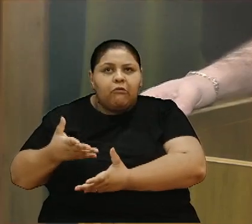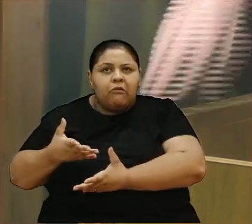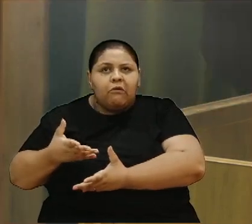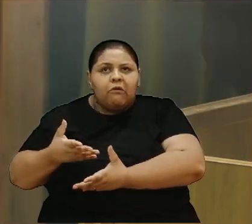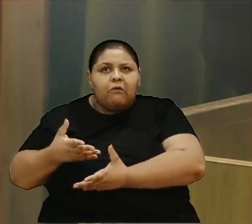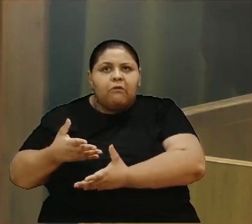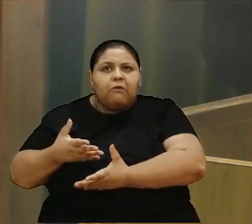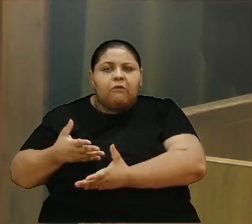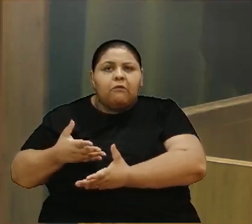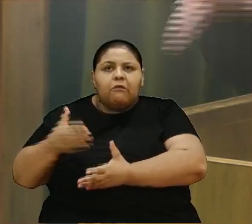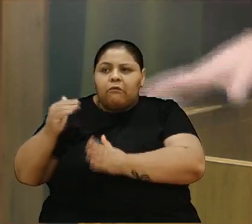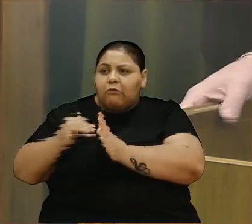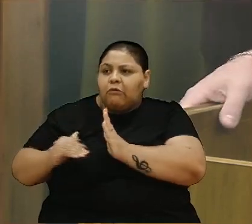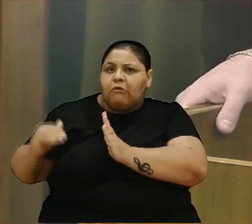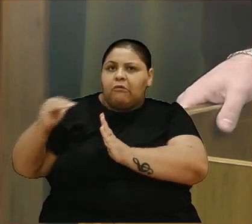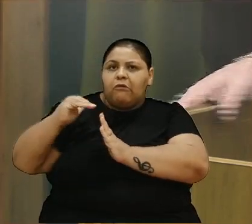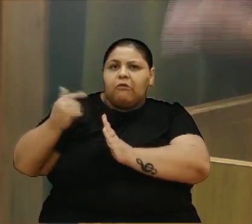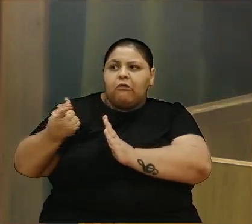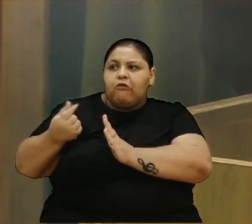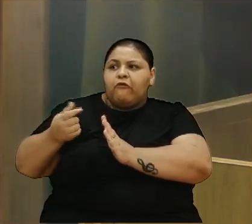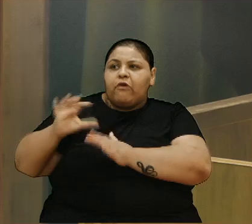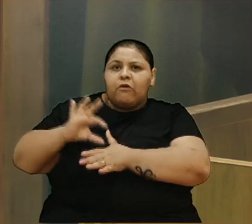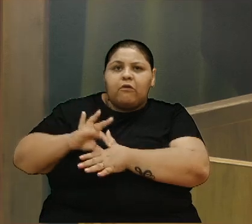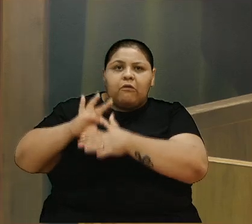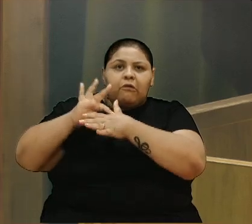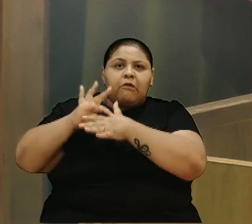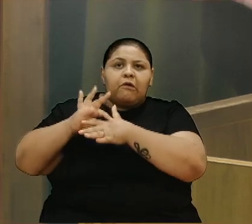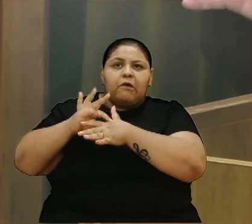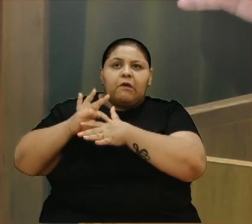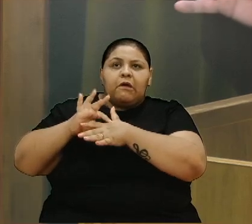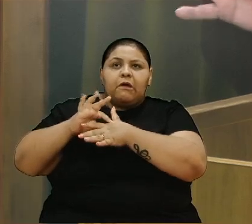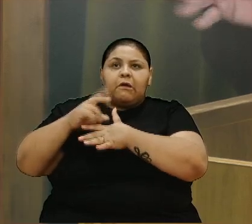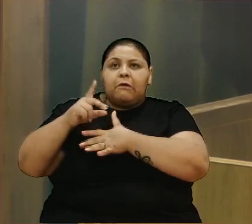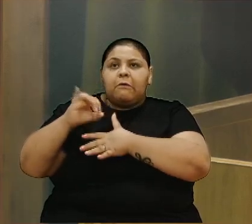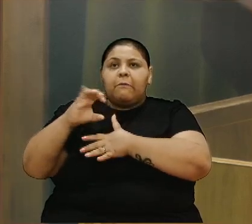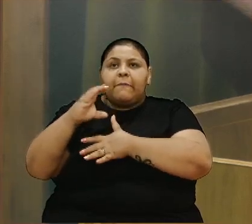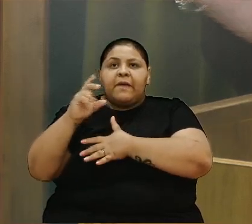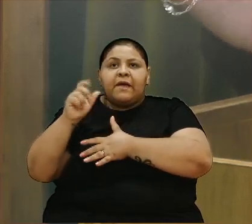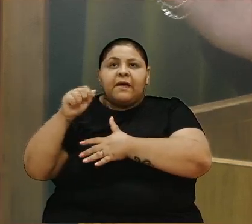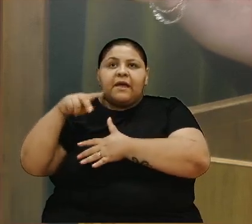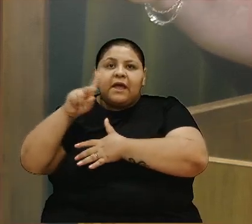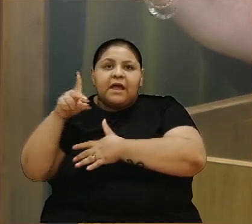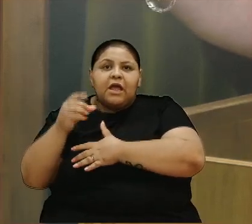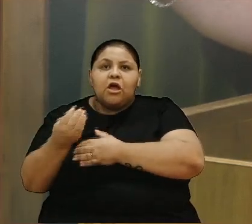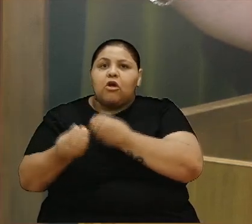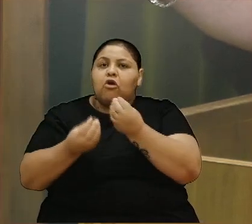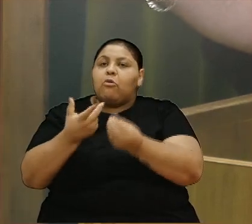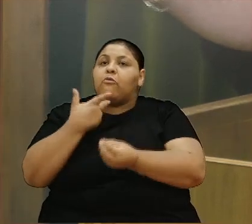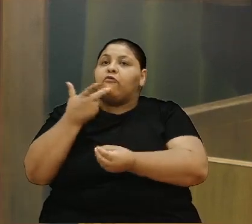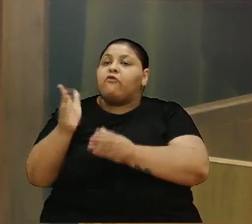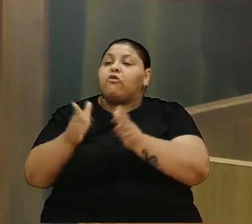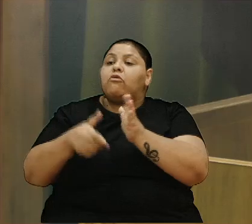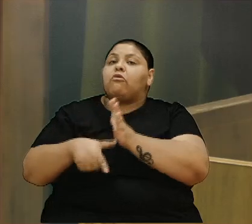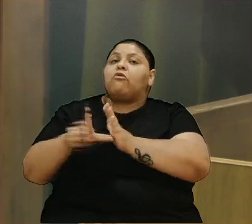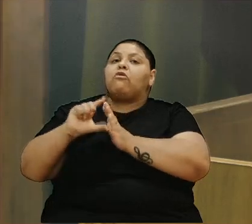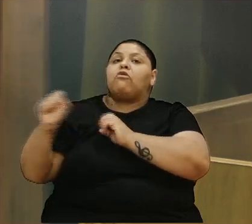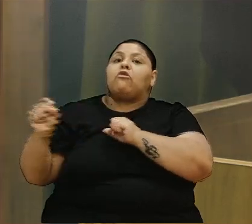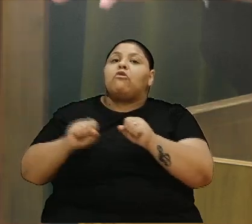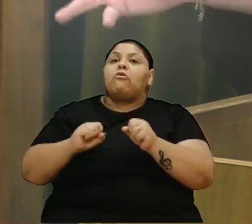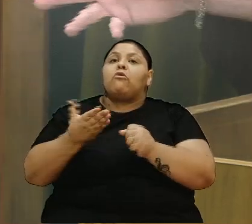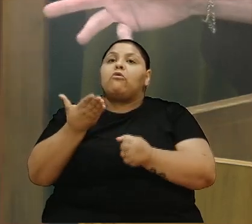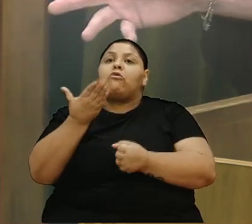imposto, não aumenta o valor da carne, da picanha, como disseram na legislatura passada, o povo vai